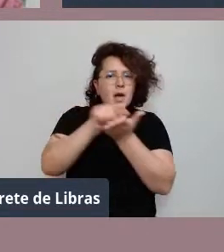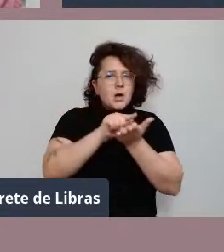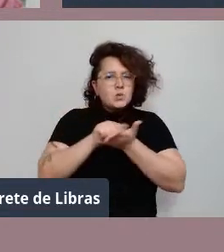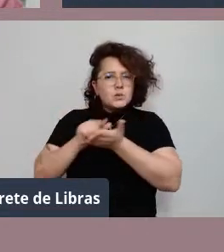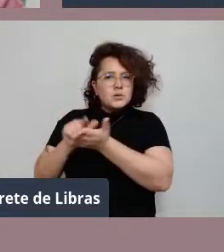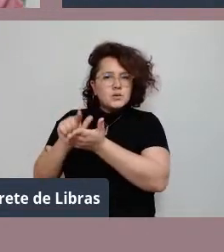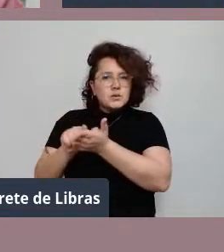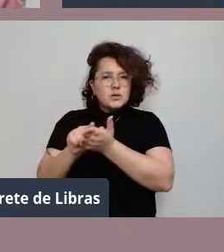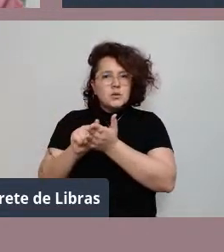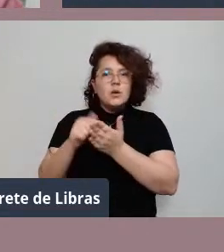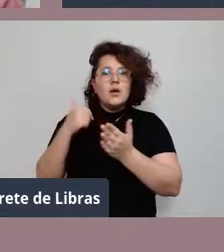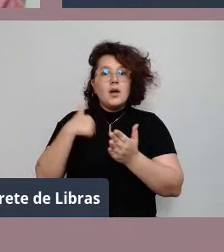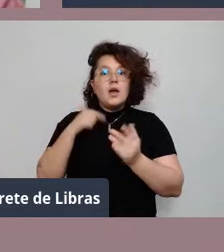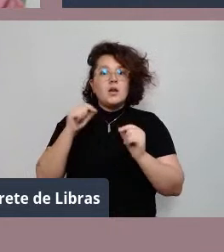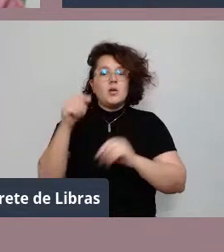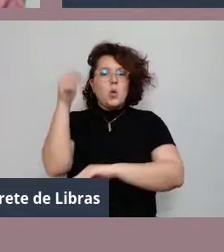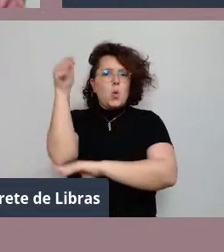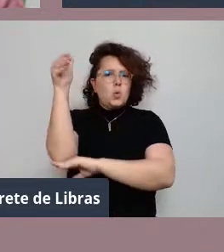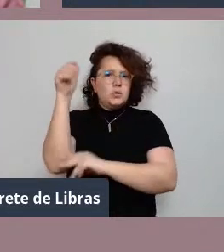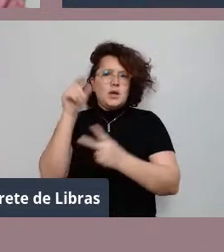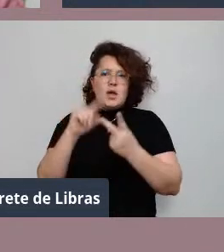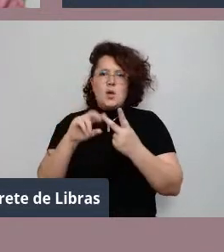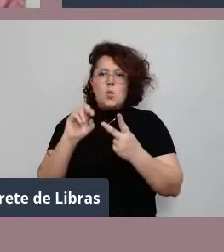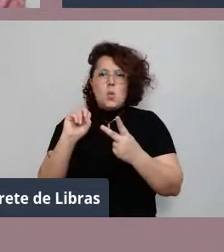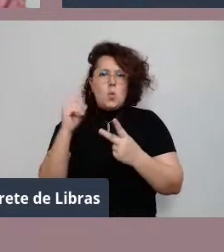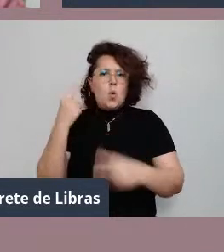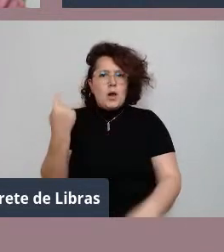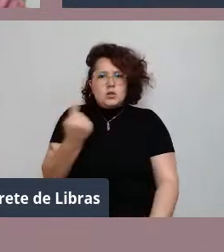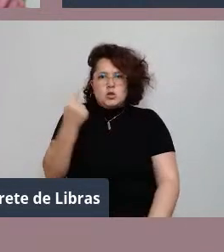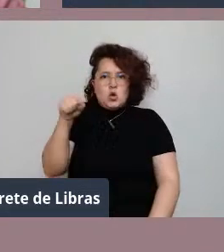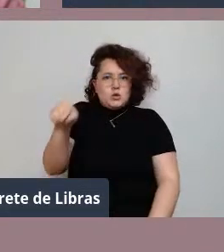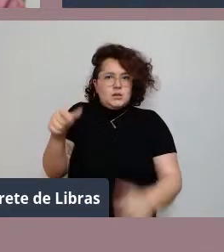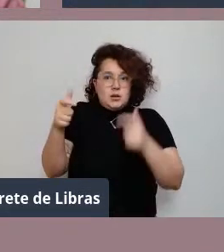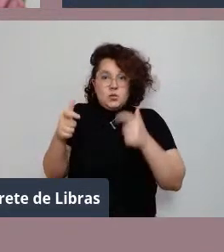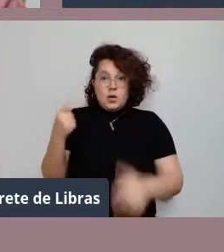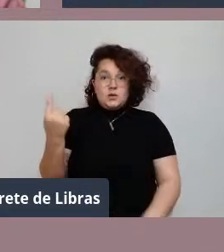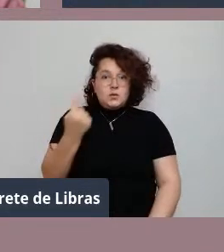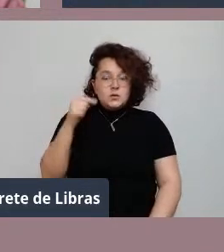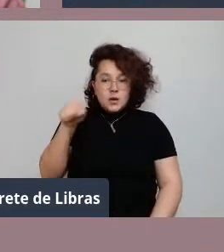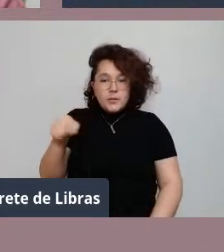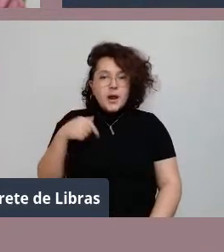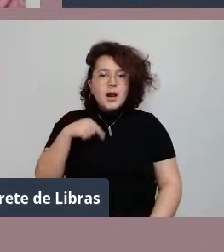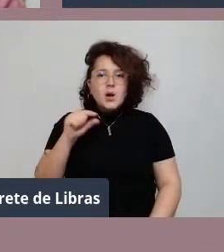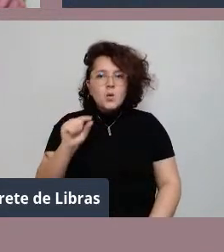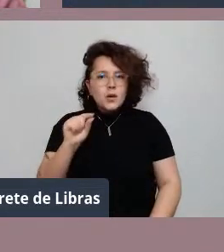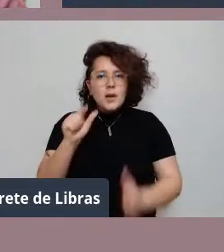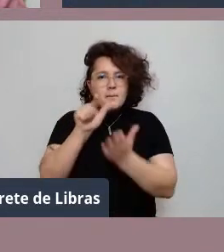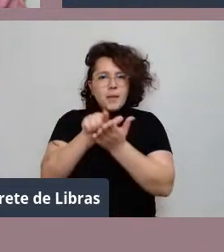se trancava num hotel ou num lugar em que ela pudesse ficar bem sozinha para poder dar conta de organizar